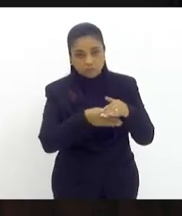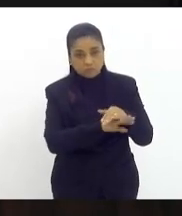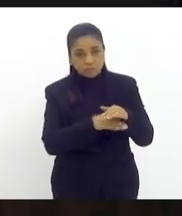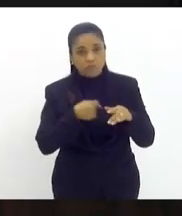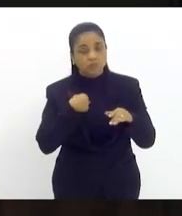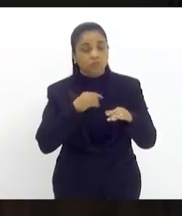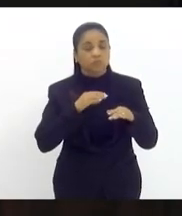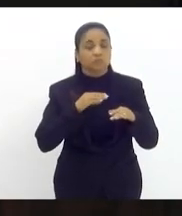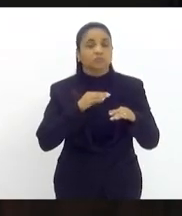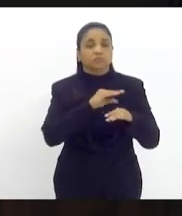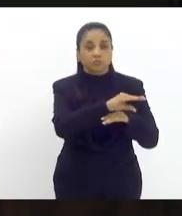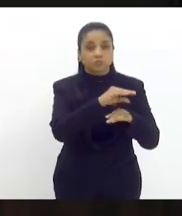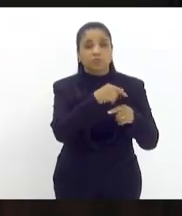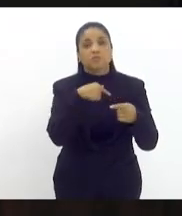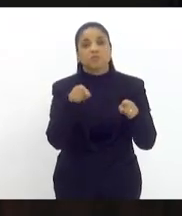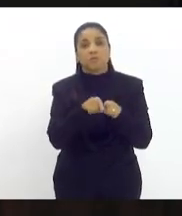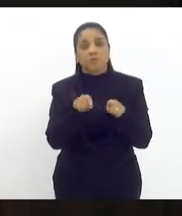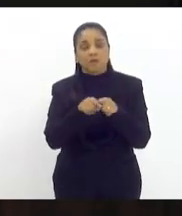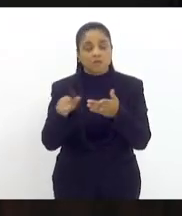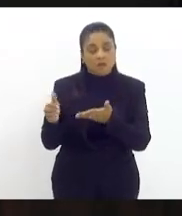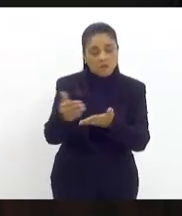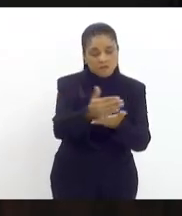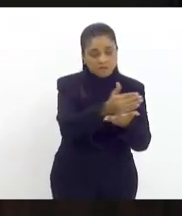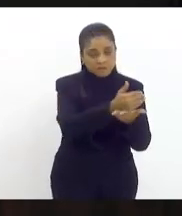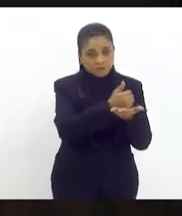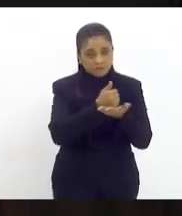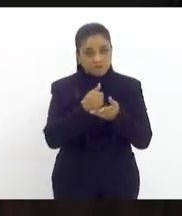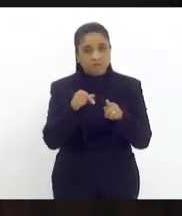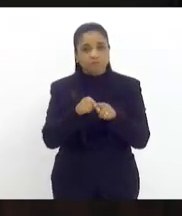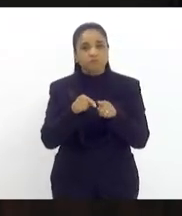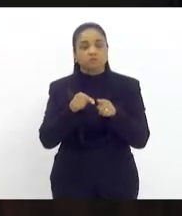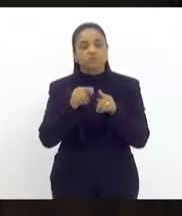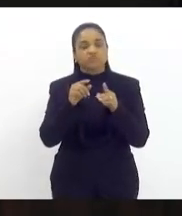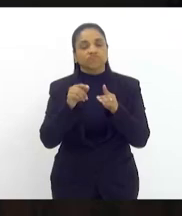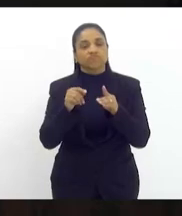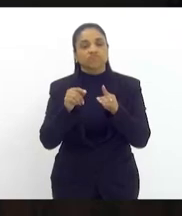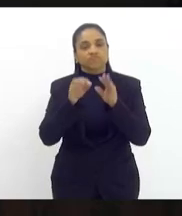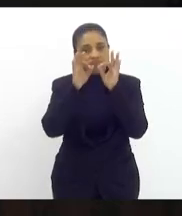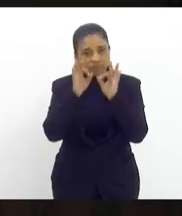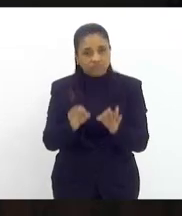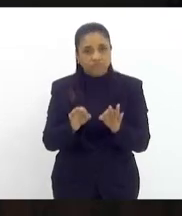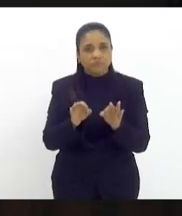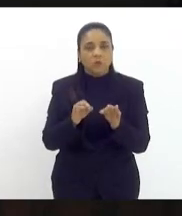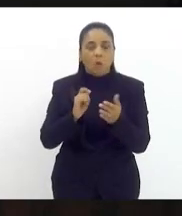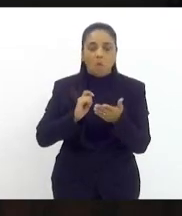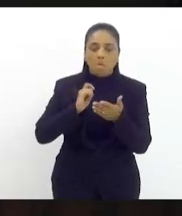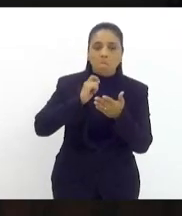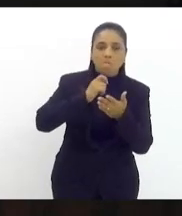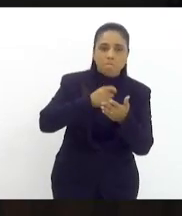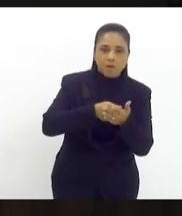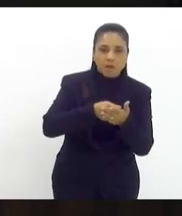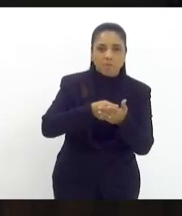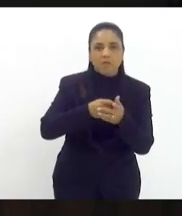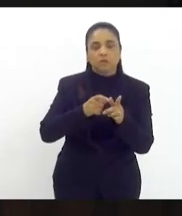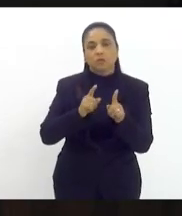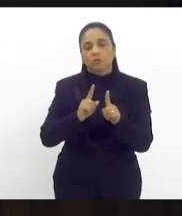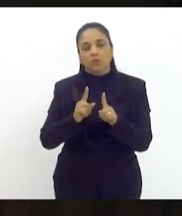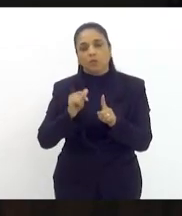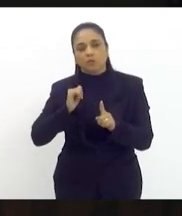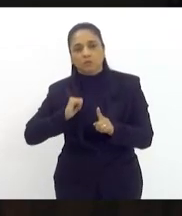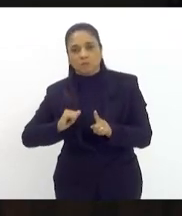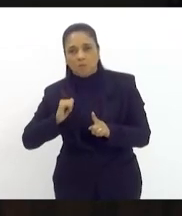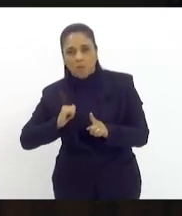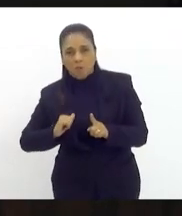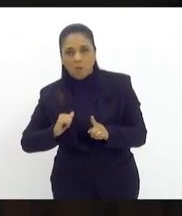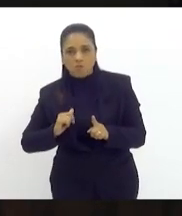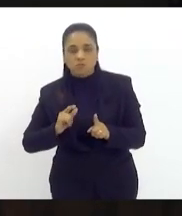levantamento sobre os dados concretos com relação ao não pagamento com relação a todo